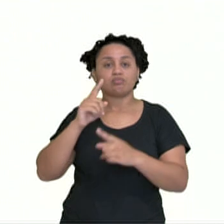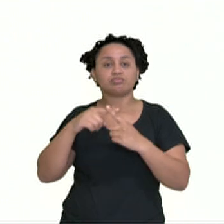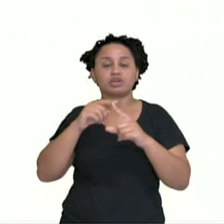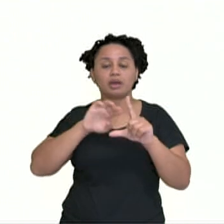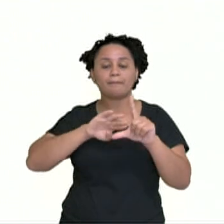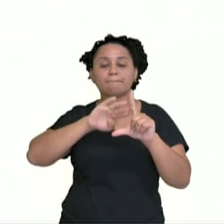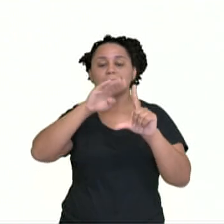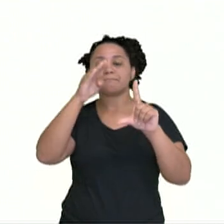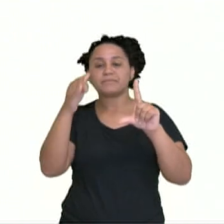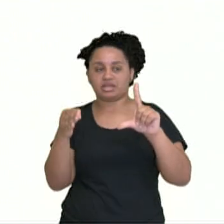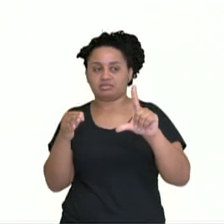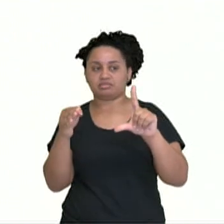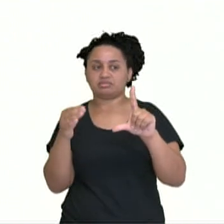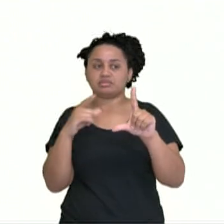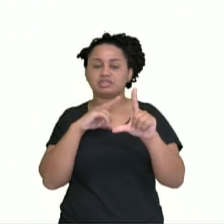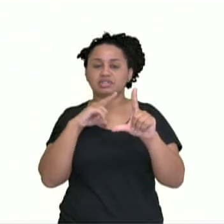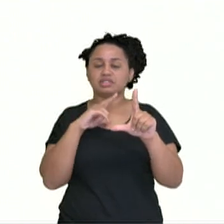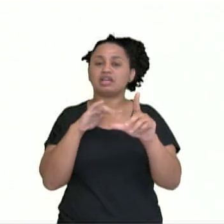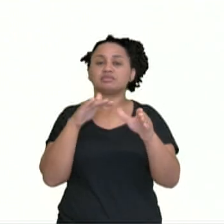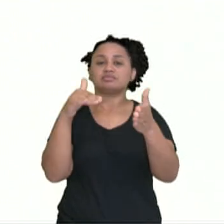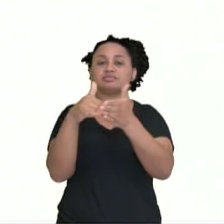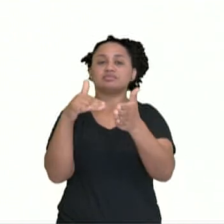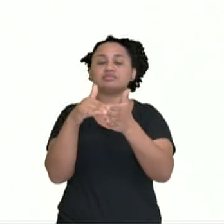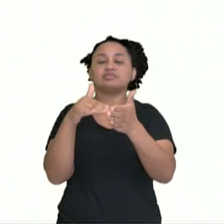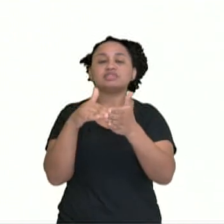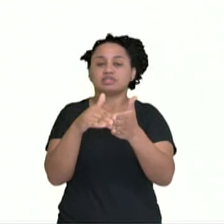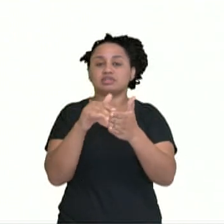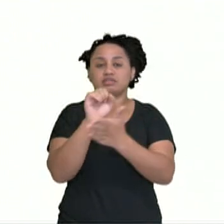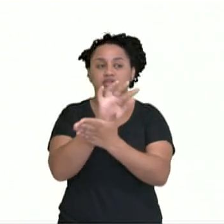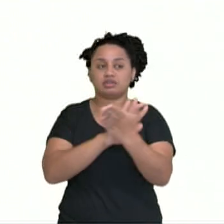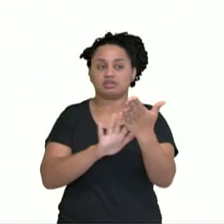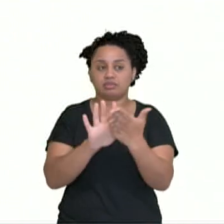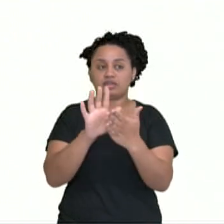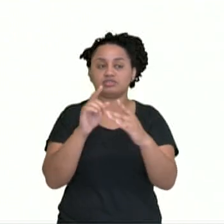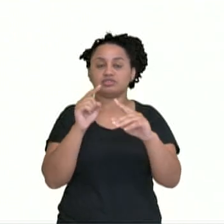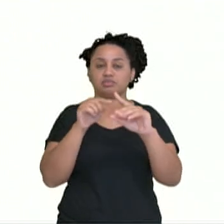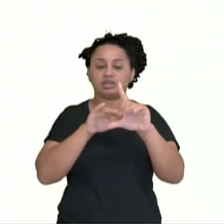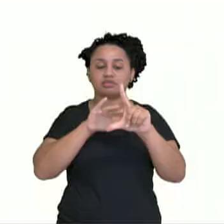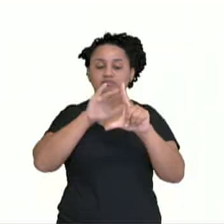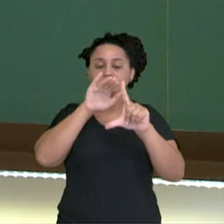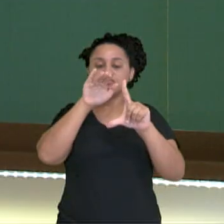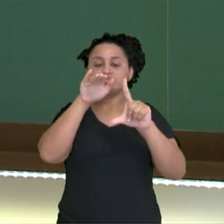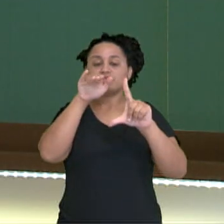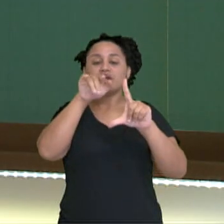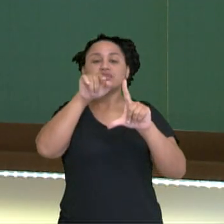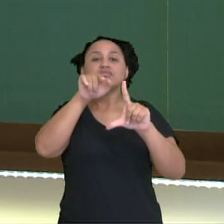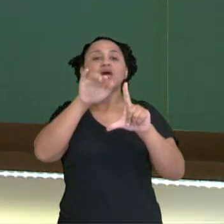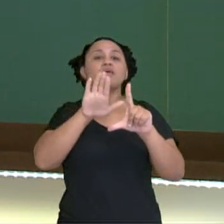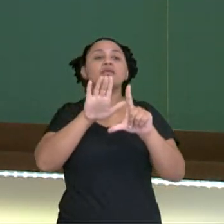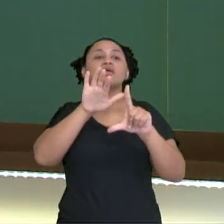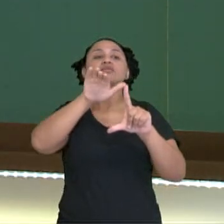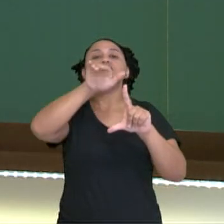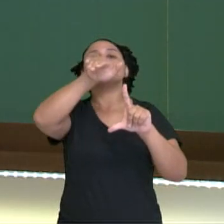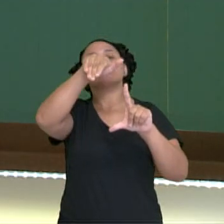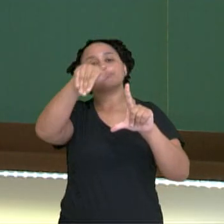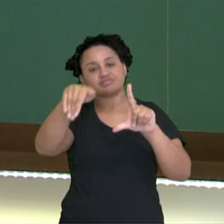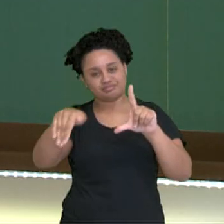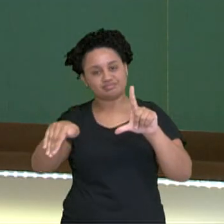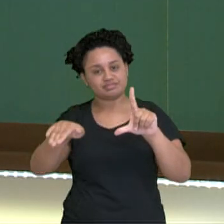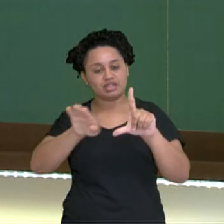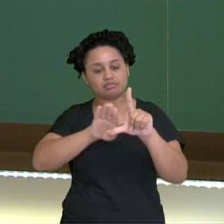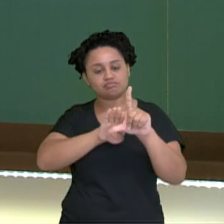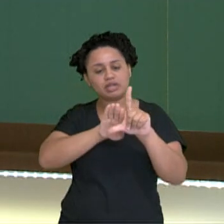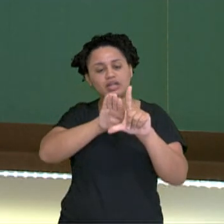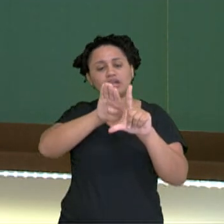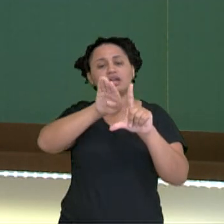o limite da imagem, eu tenho uma limitação da imagem, porque vai chegar um instante aqui, ó, em que a curva desce. Então, ela